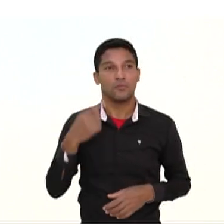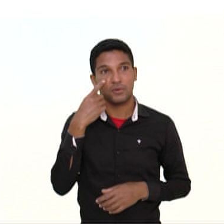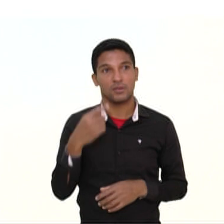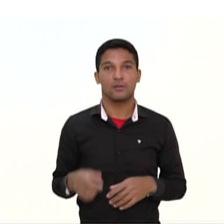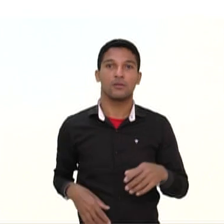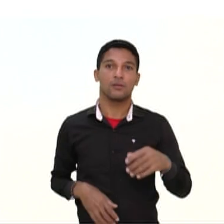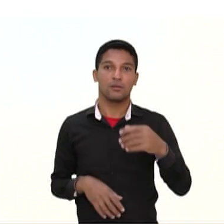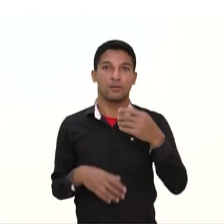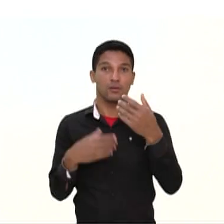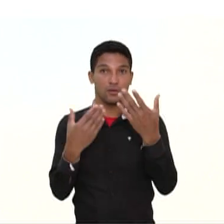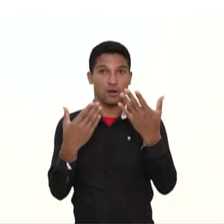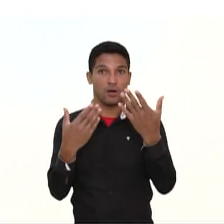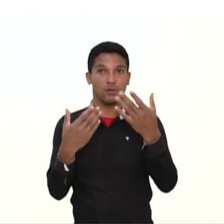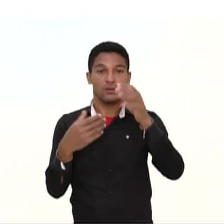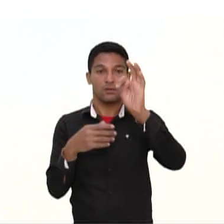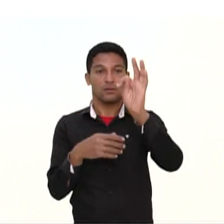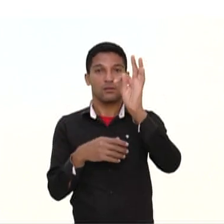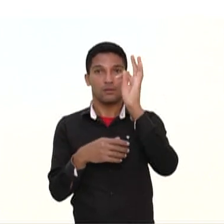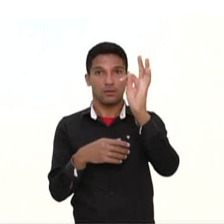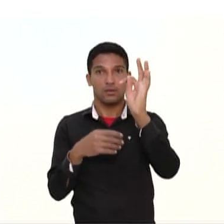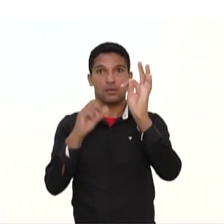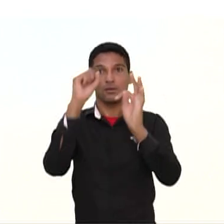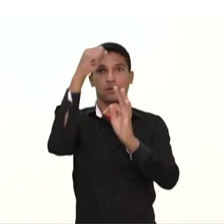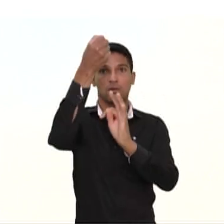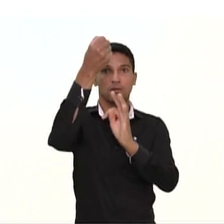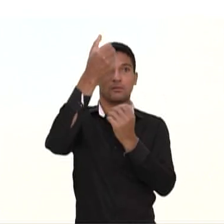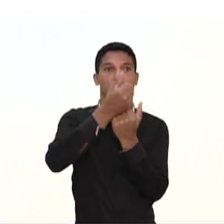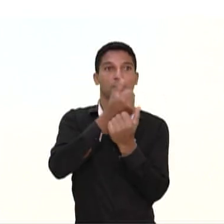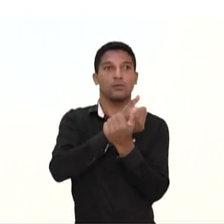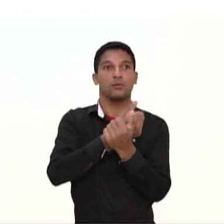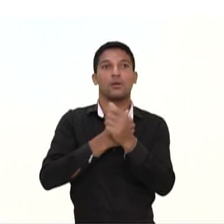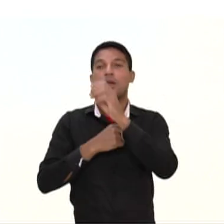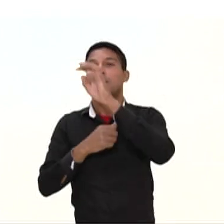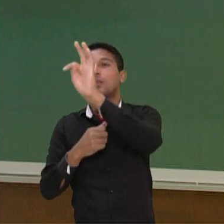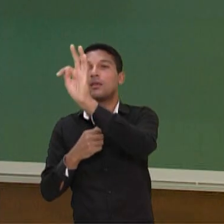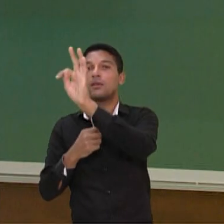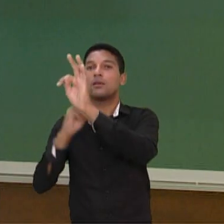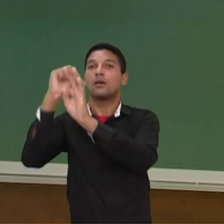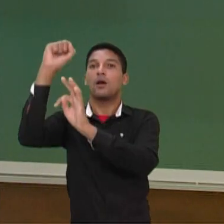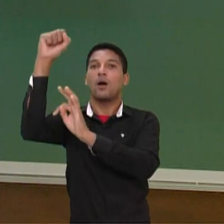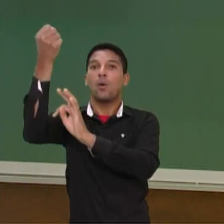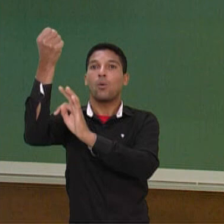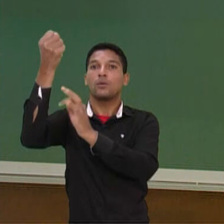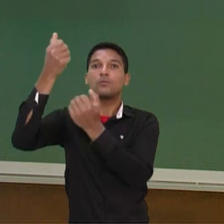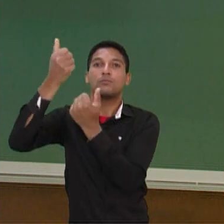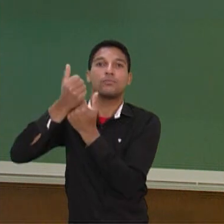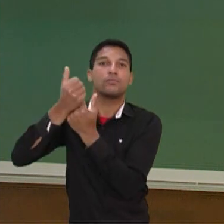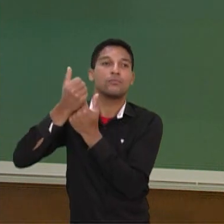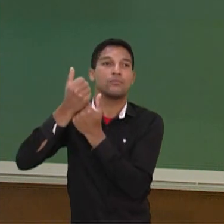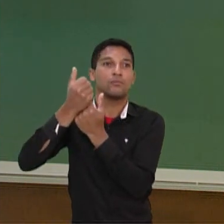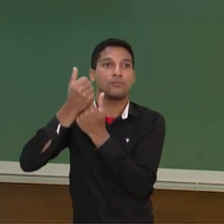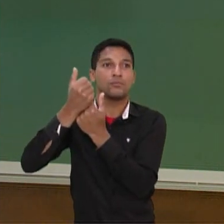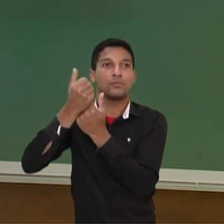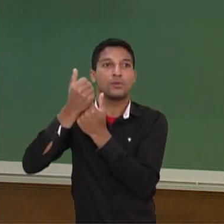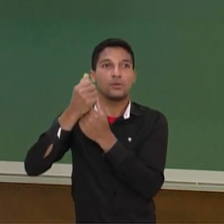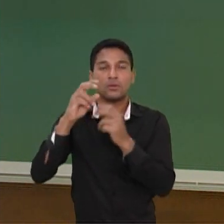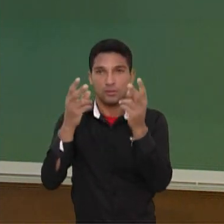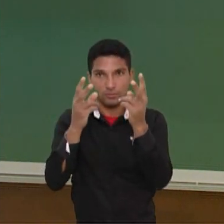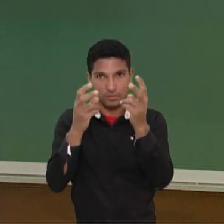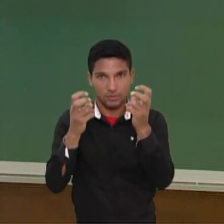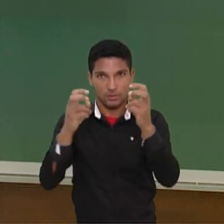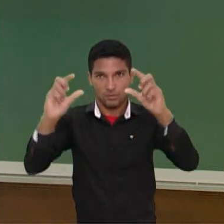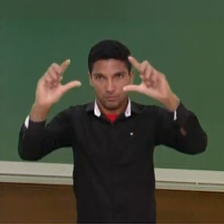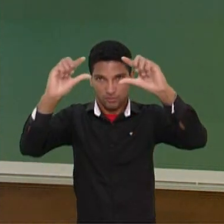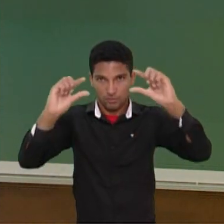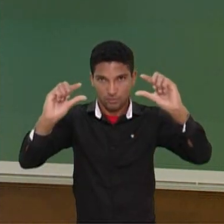né? No lugar desse t veio 8, no lugar desse t veio 8. Perceba que a única coisa feita dessa linha para essa